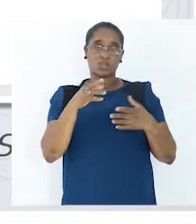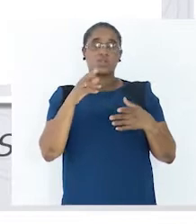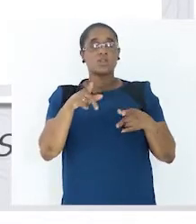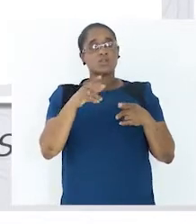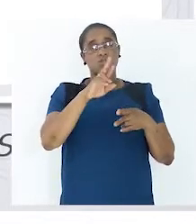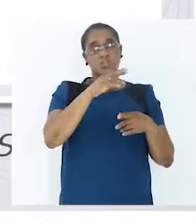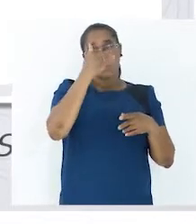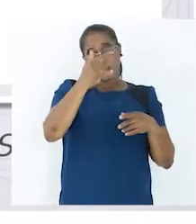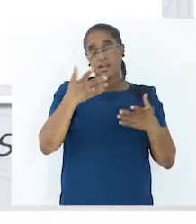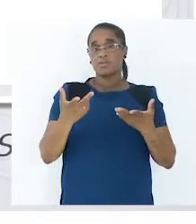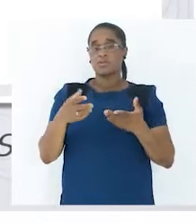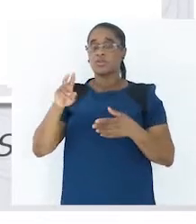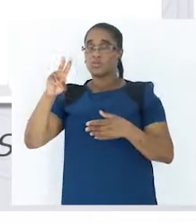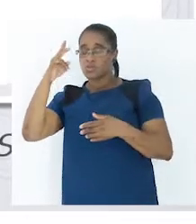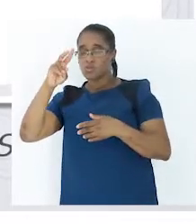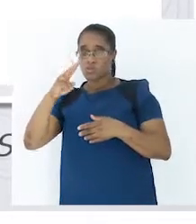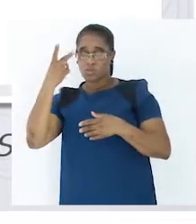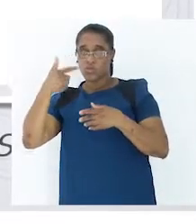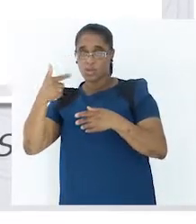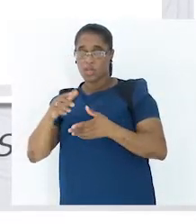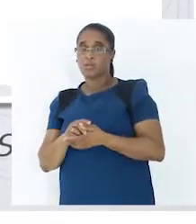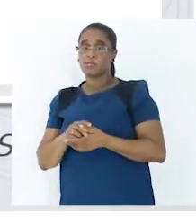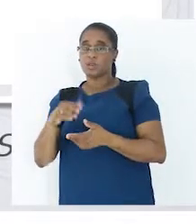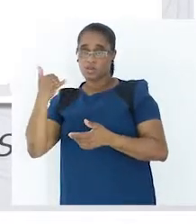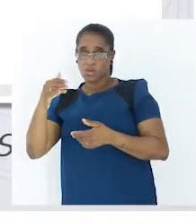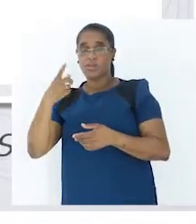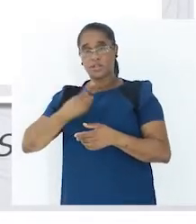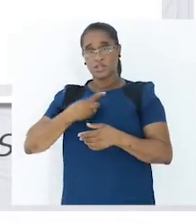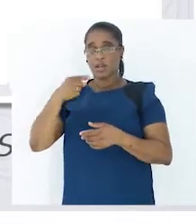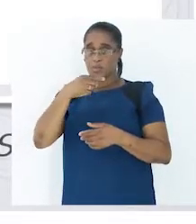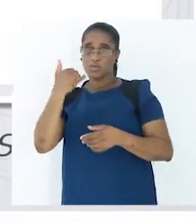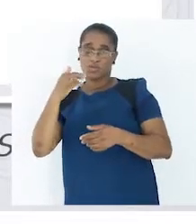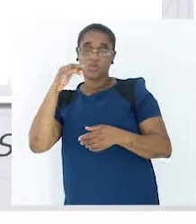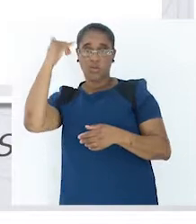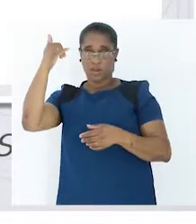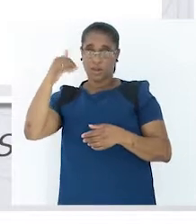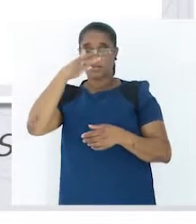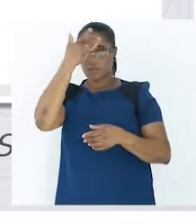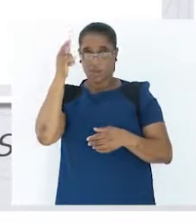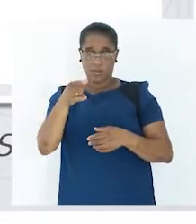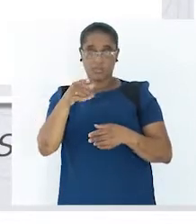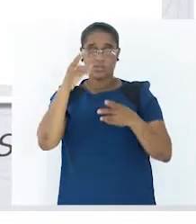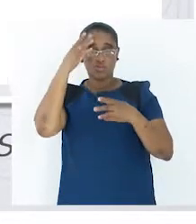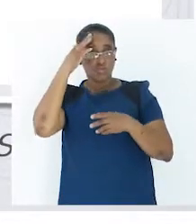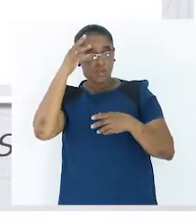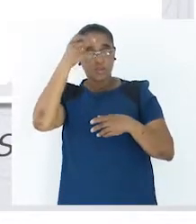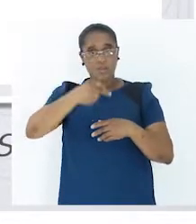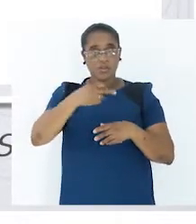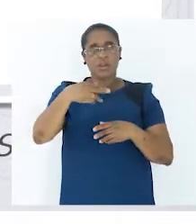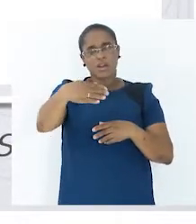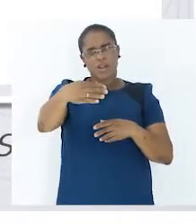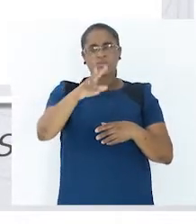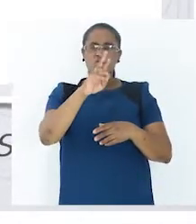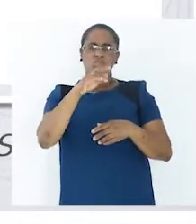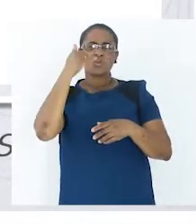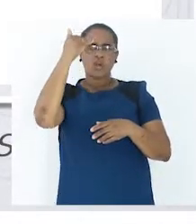2, vai ser menos 2 ao quadrado. Simplificando a expressão, ficaremos com x² menos